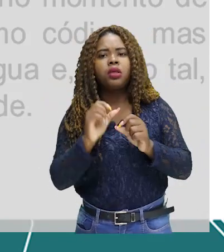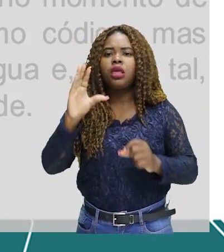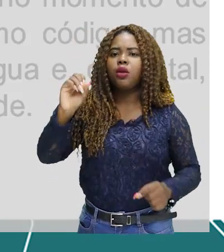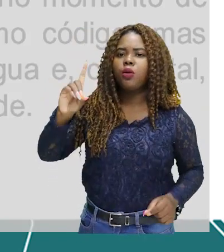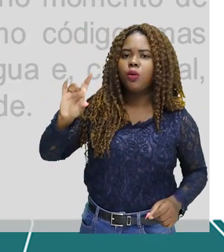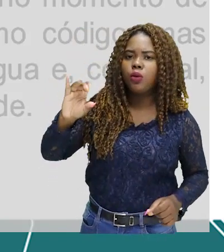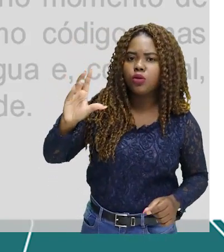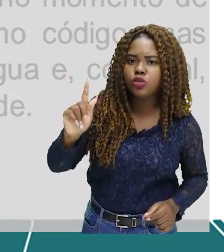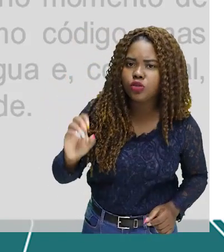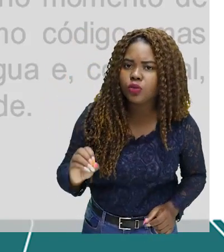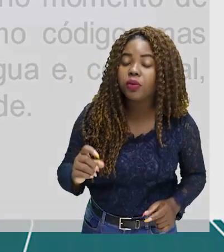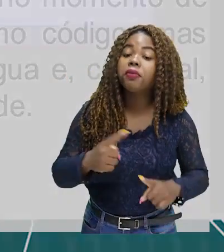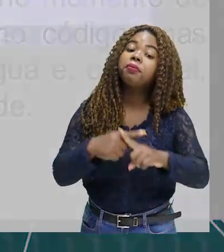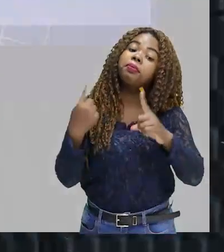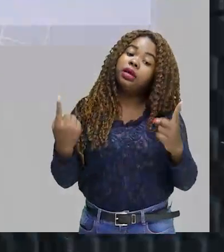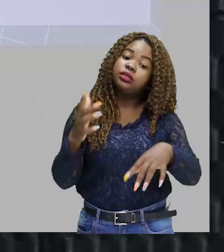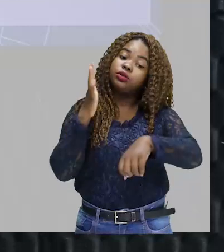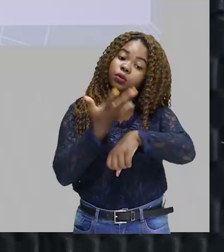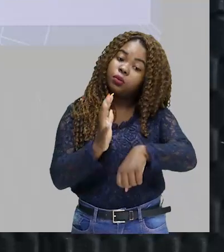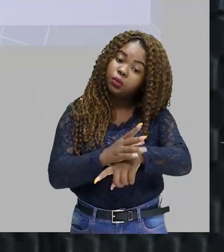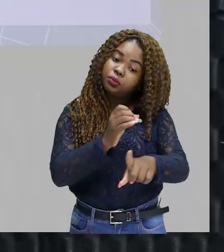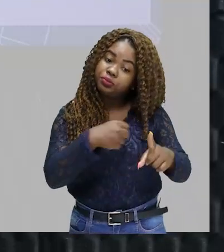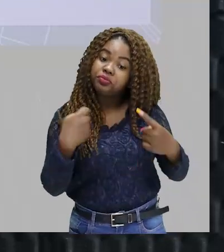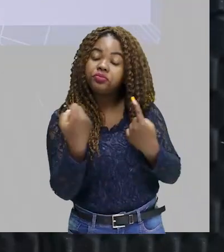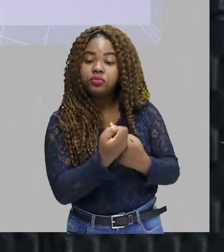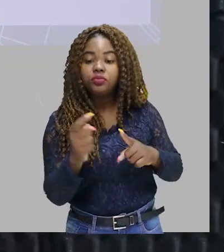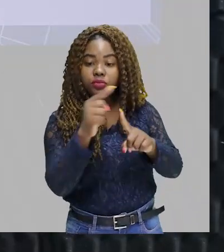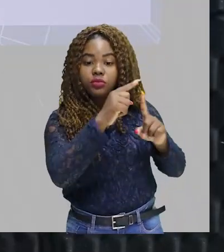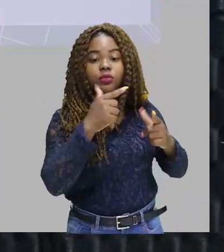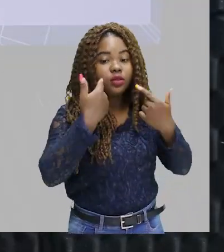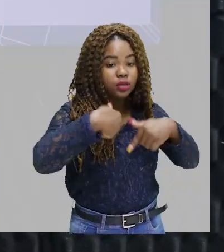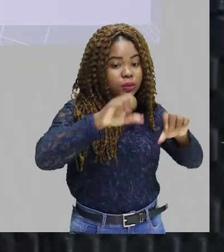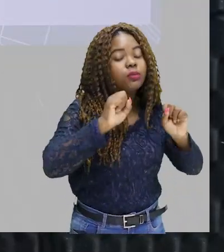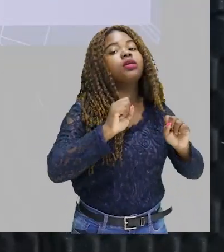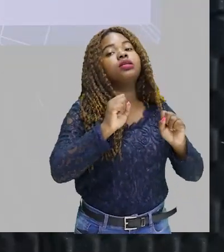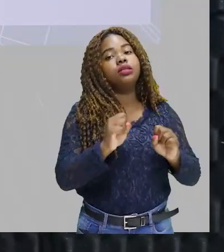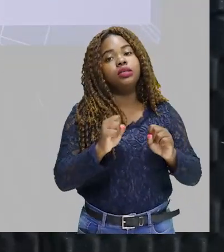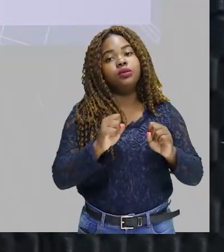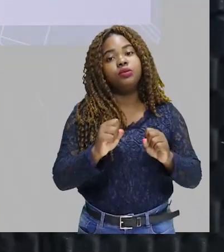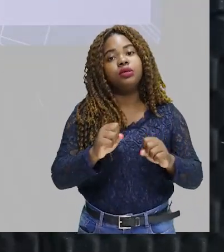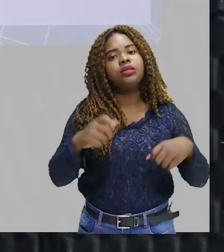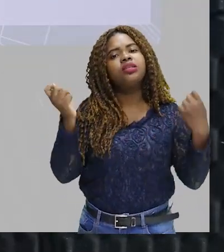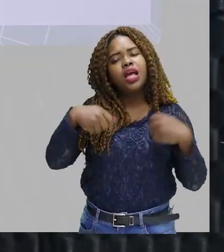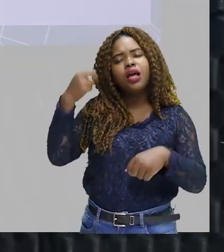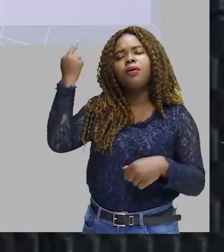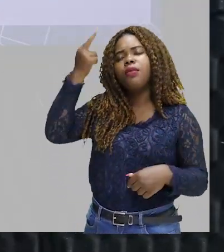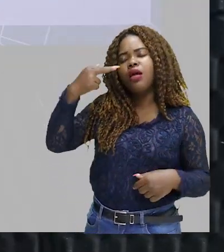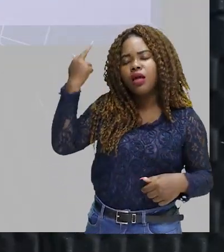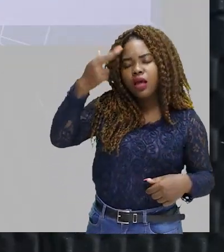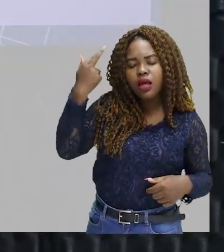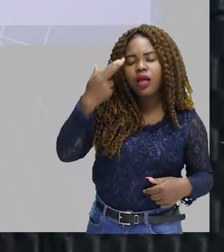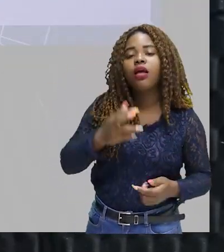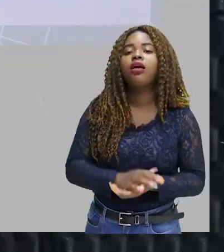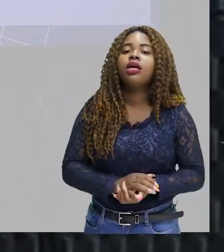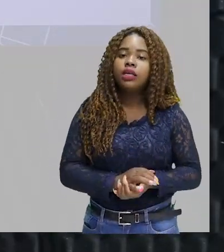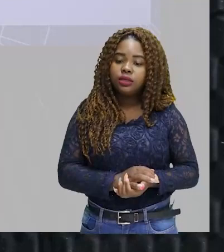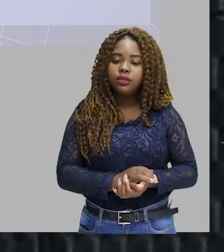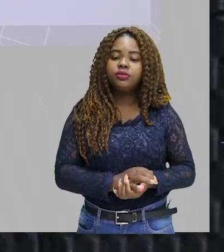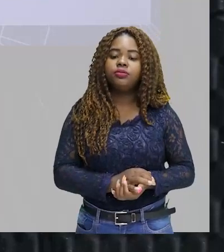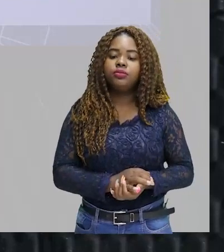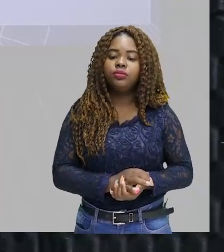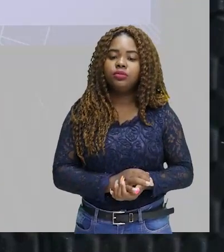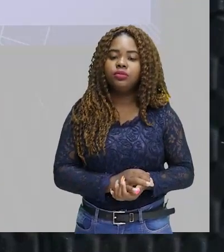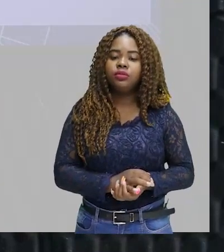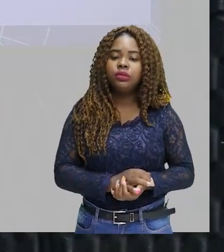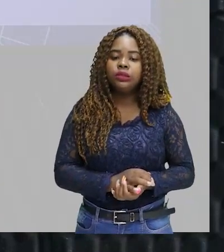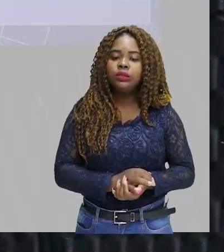como prática social. Ela é uma modalidade da língua e, como tal, deve refletir a mesma em sua